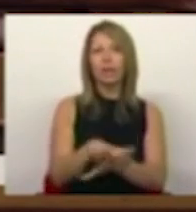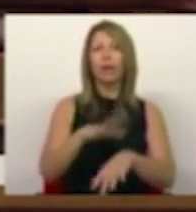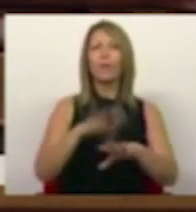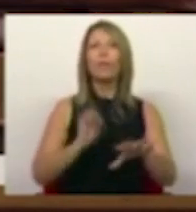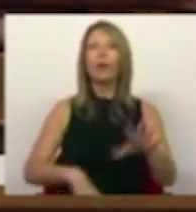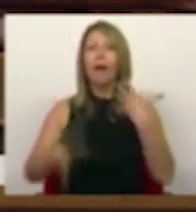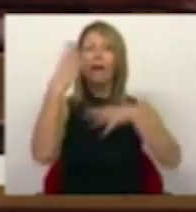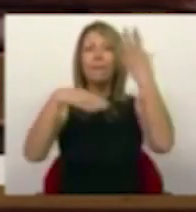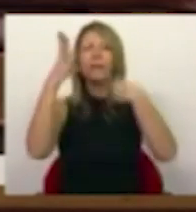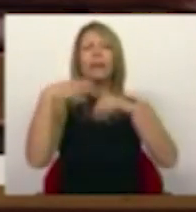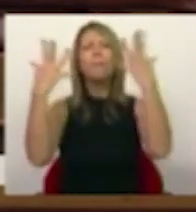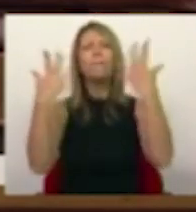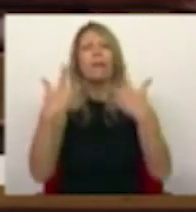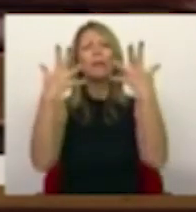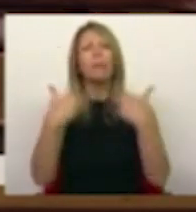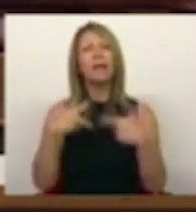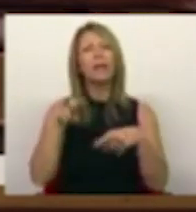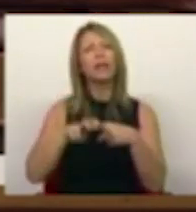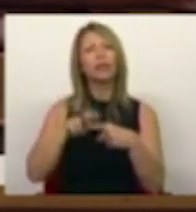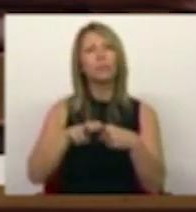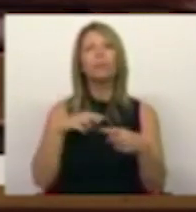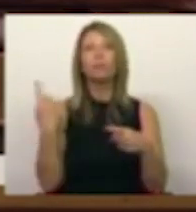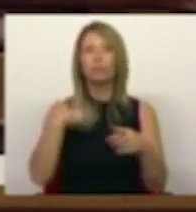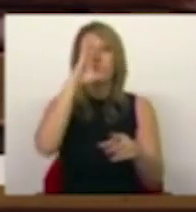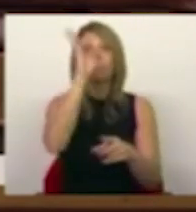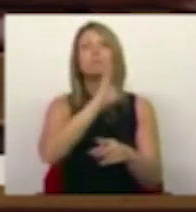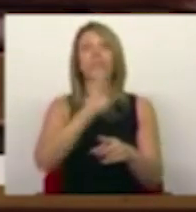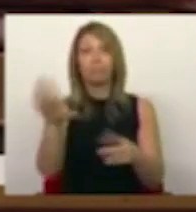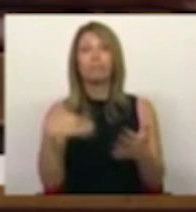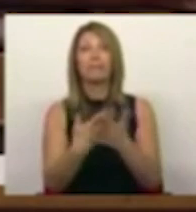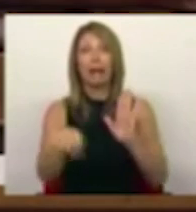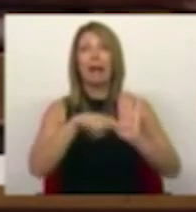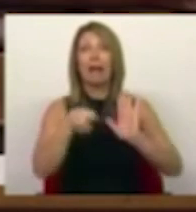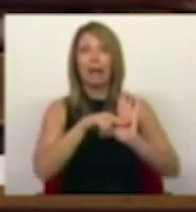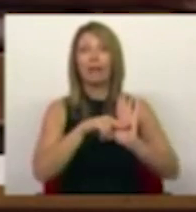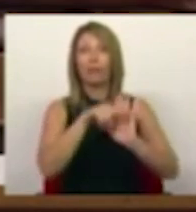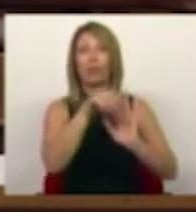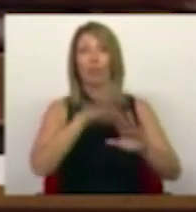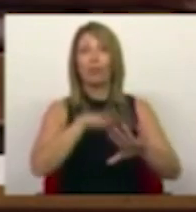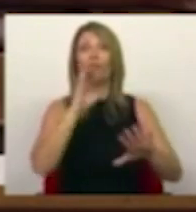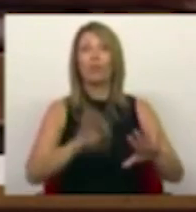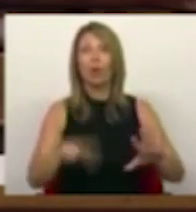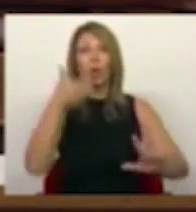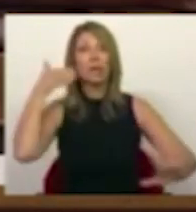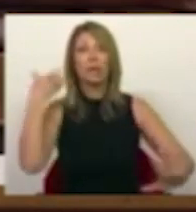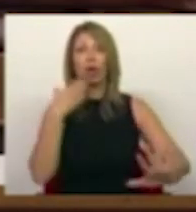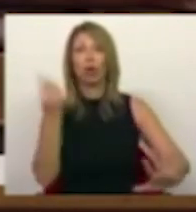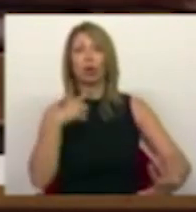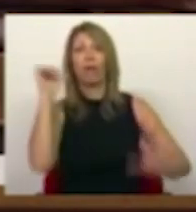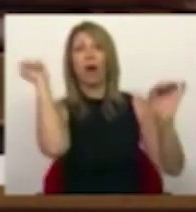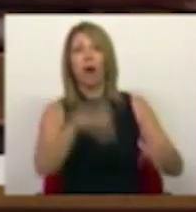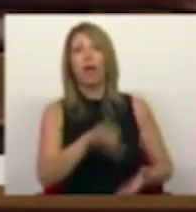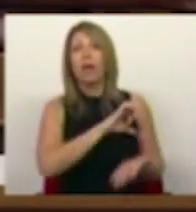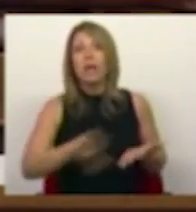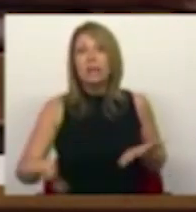aprendizagem da matemática, que, como sabemos, é uma das maiores causas de insucesso e de abandono escolar precoce. No